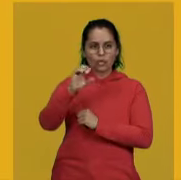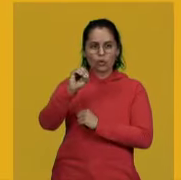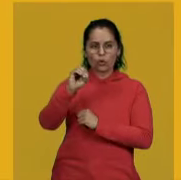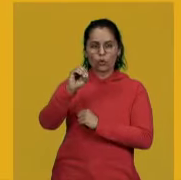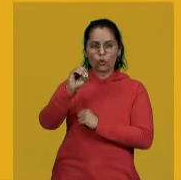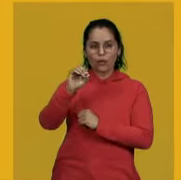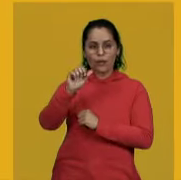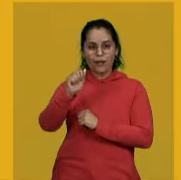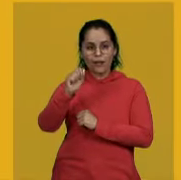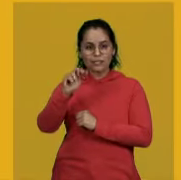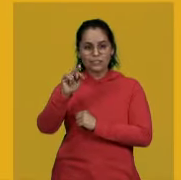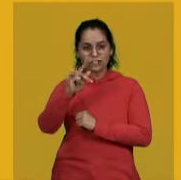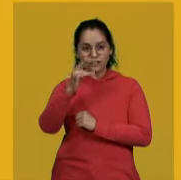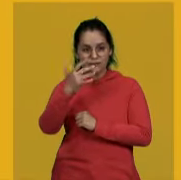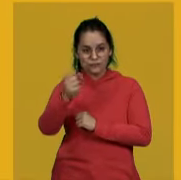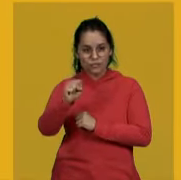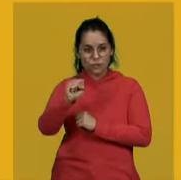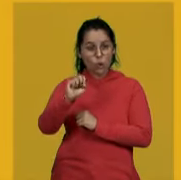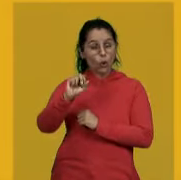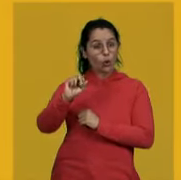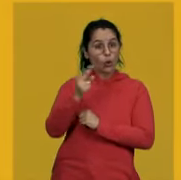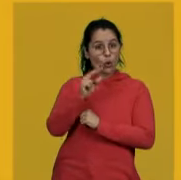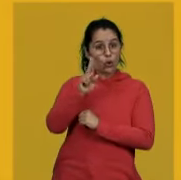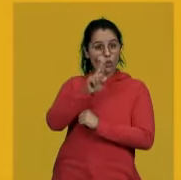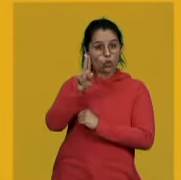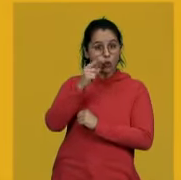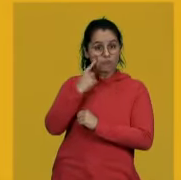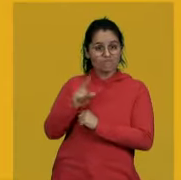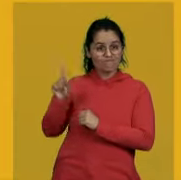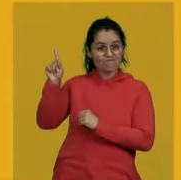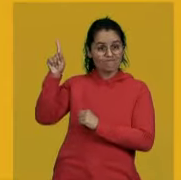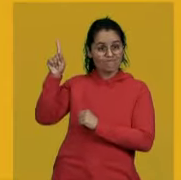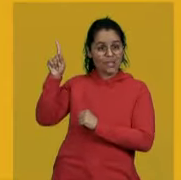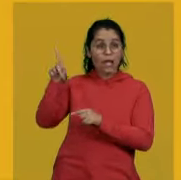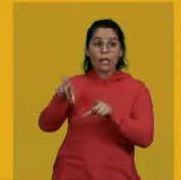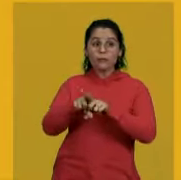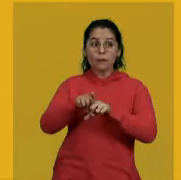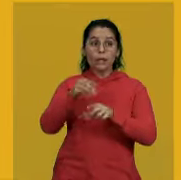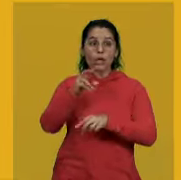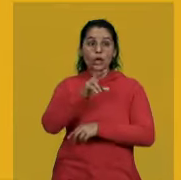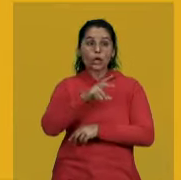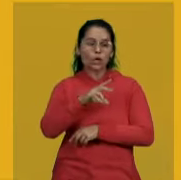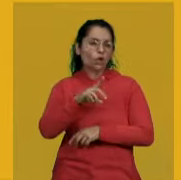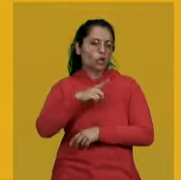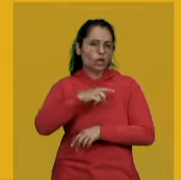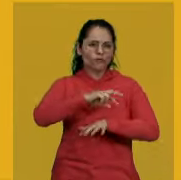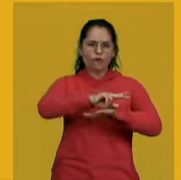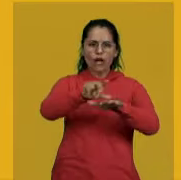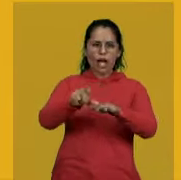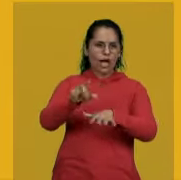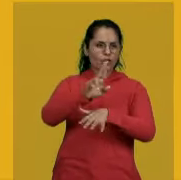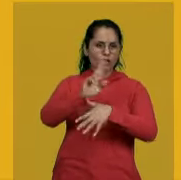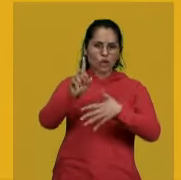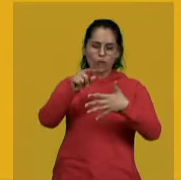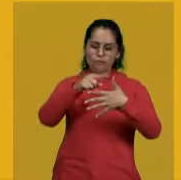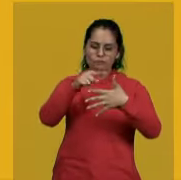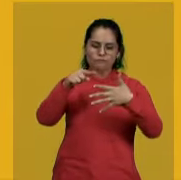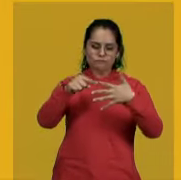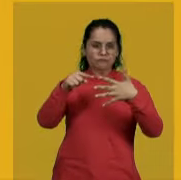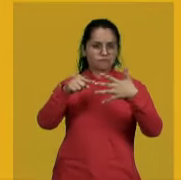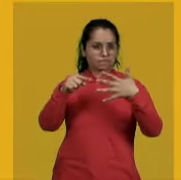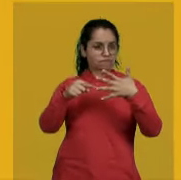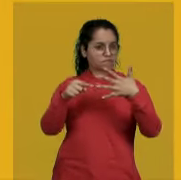psicoativas ou psicotrópicas, sendo também conhecidas como tóxico, narcóticos